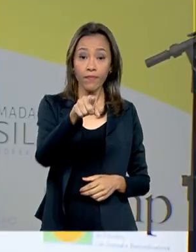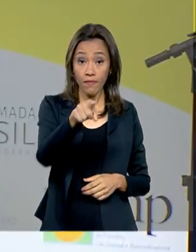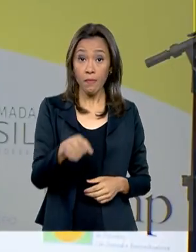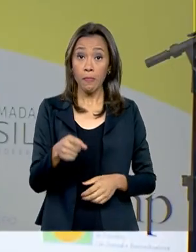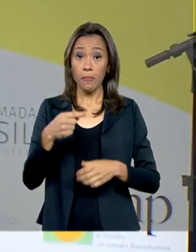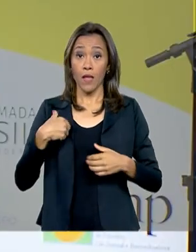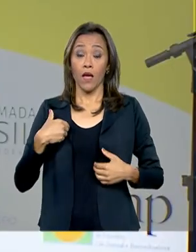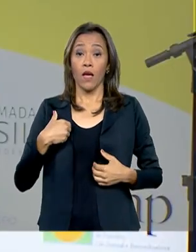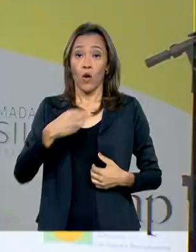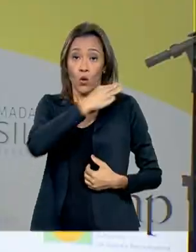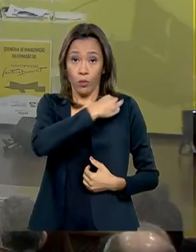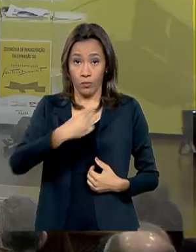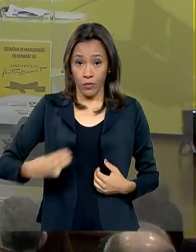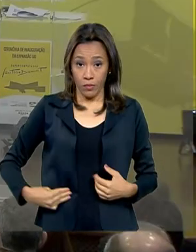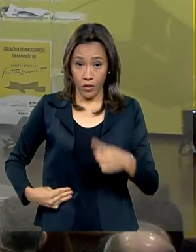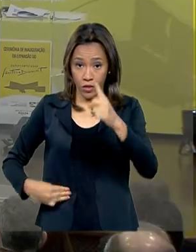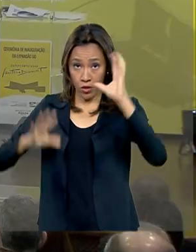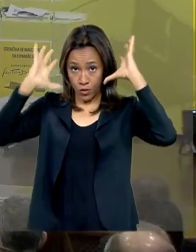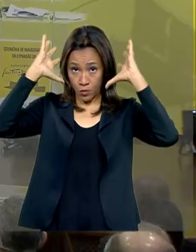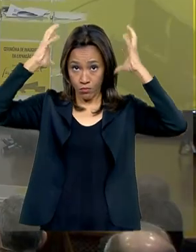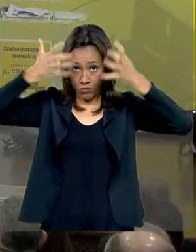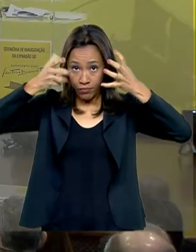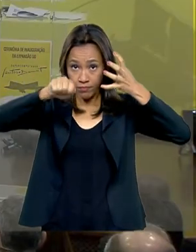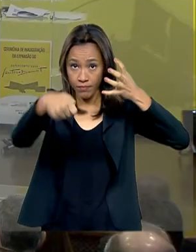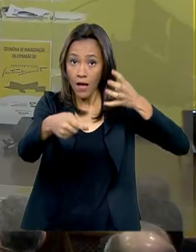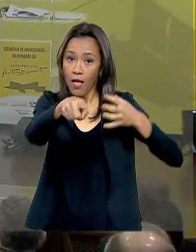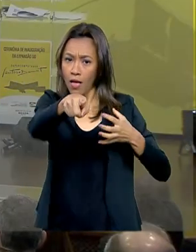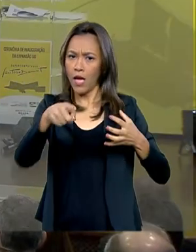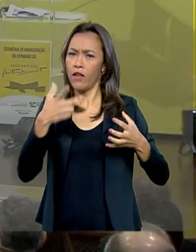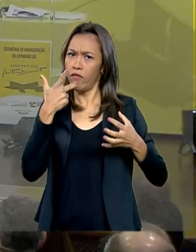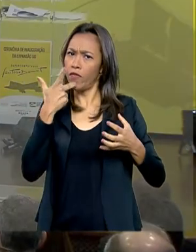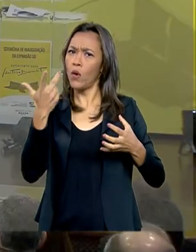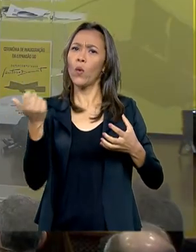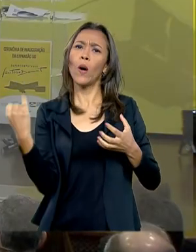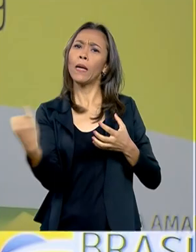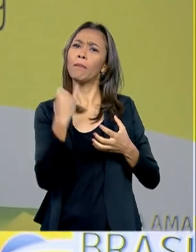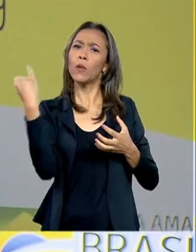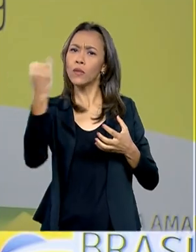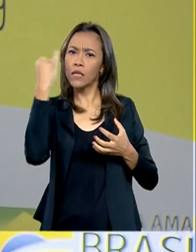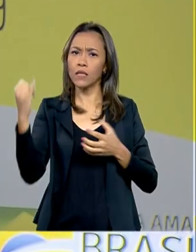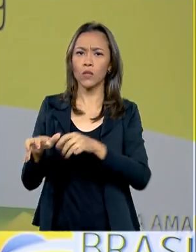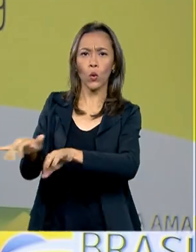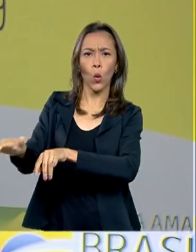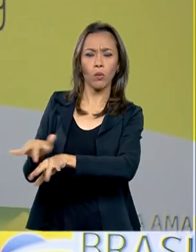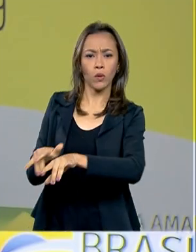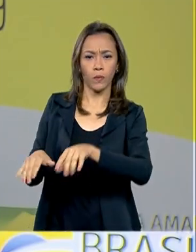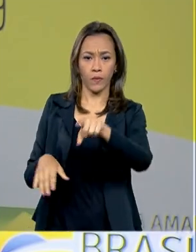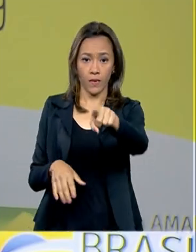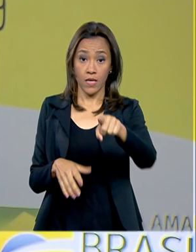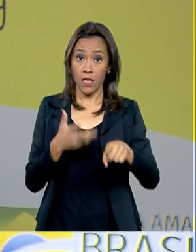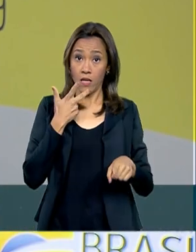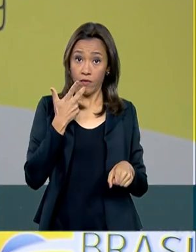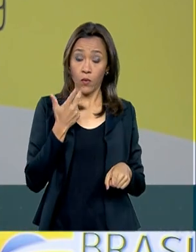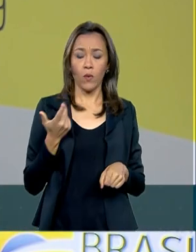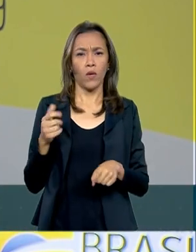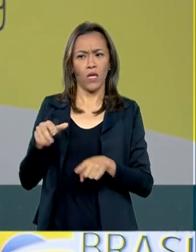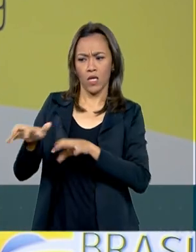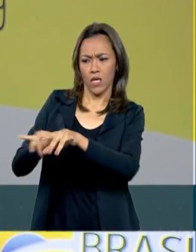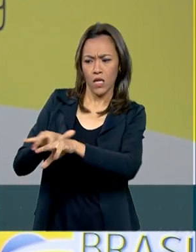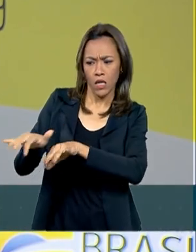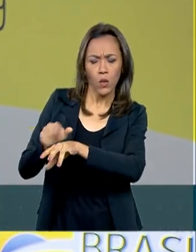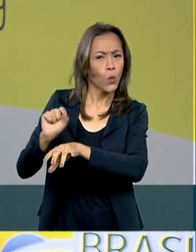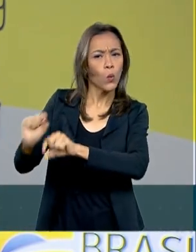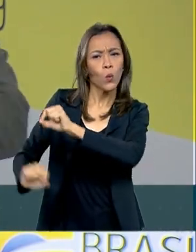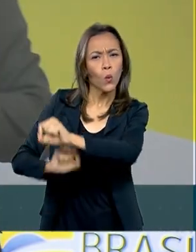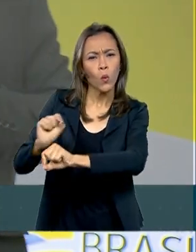O ministro Marcos Pontes ressaltou a importância do supercomputador para o país. A capacidade que ele tem de alavancar uma série